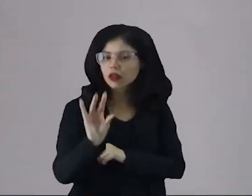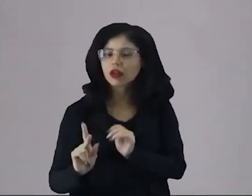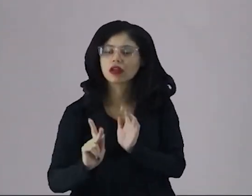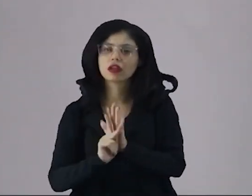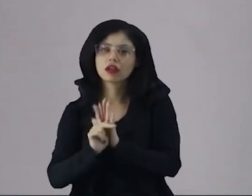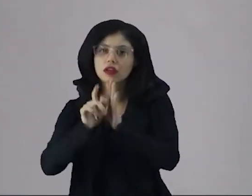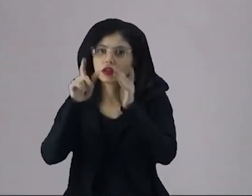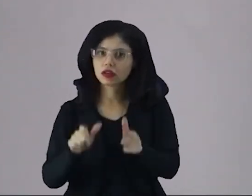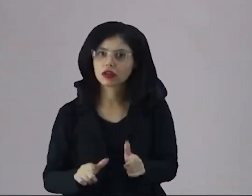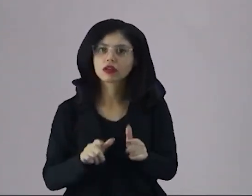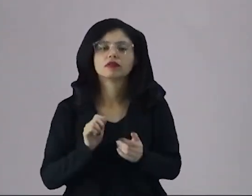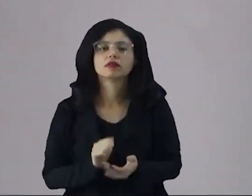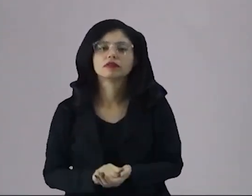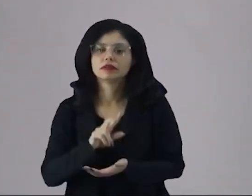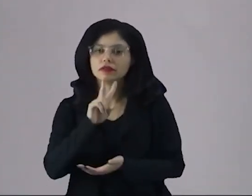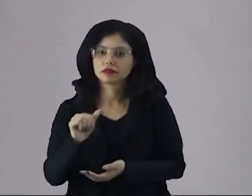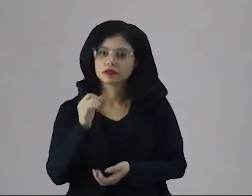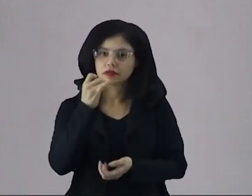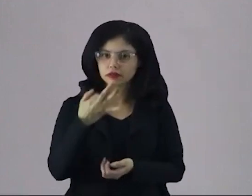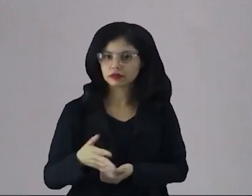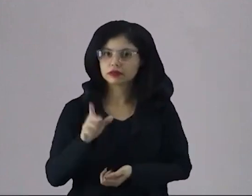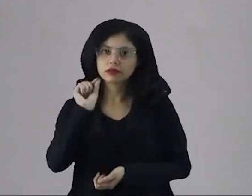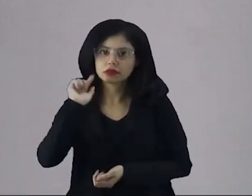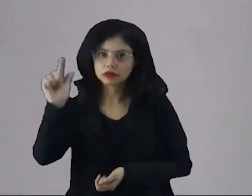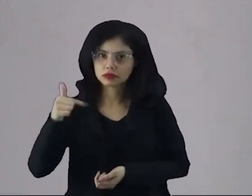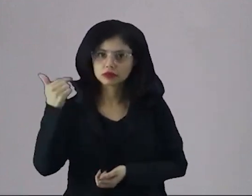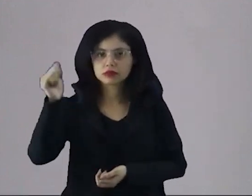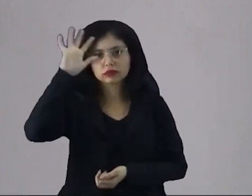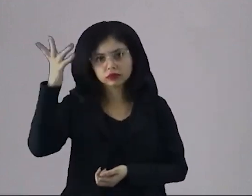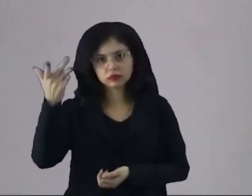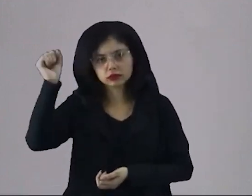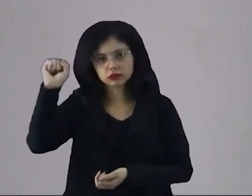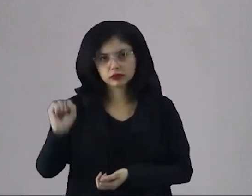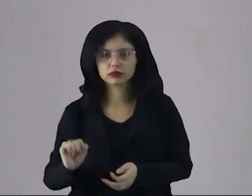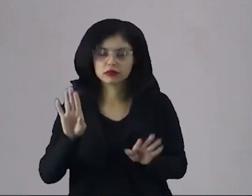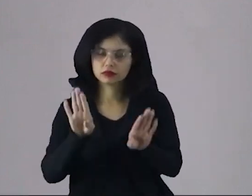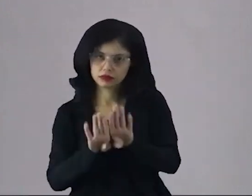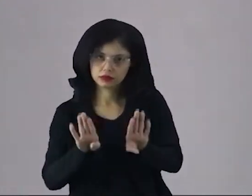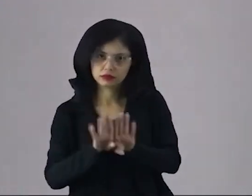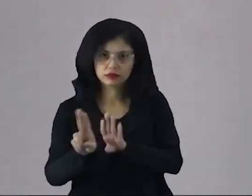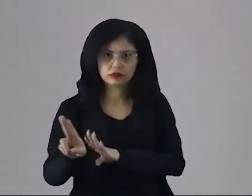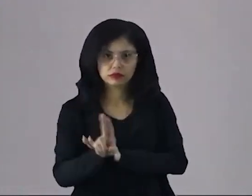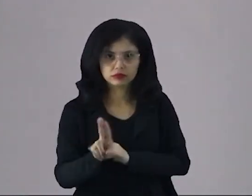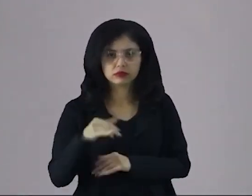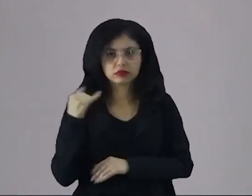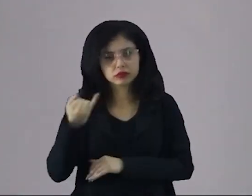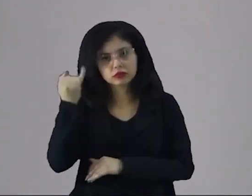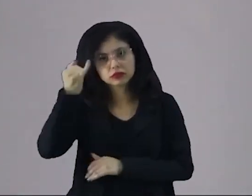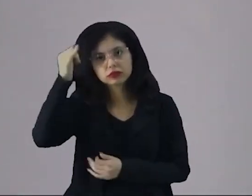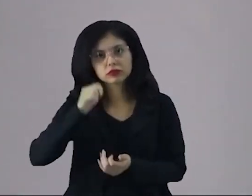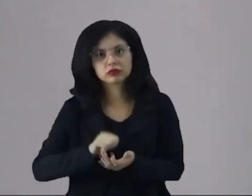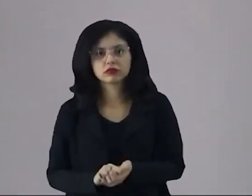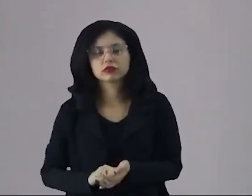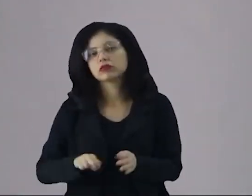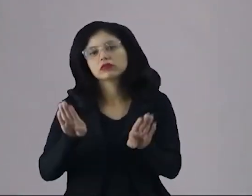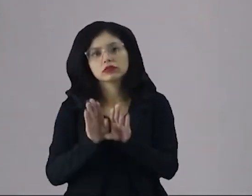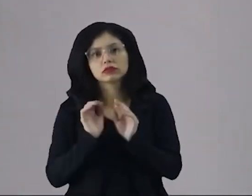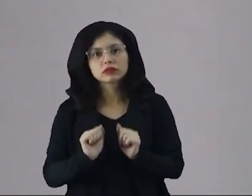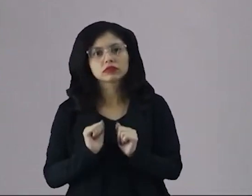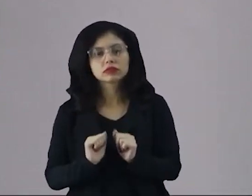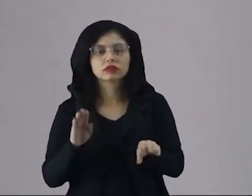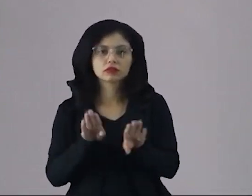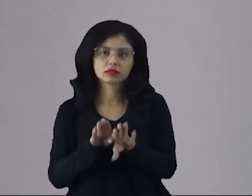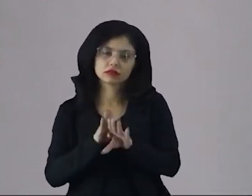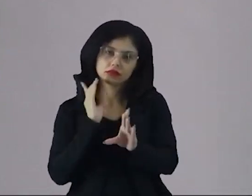se localizava. Então ele vai dizer que lá na África do Sul ela também é chamada de velde. Isso é importante a gente assinalar. Pode ser que